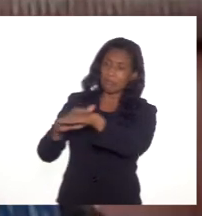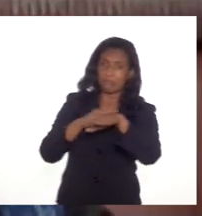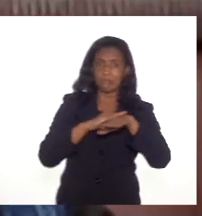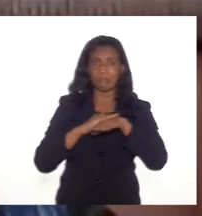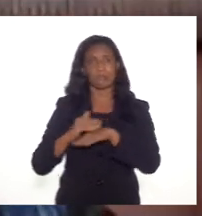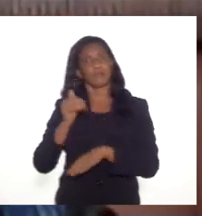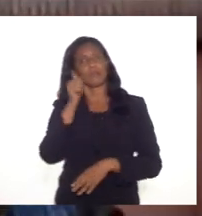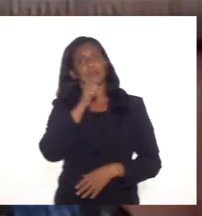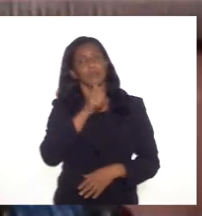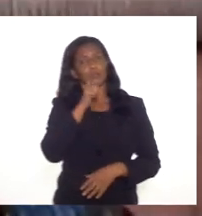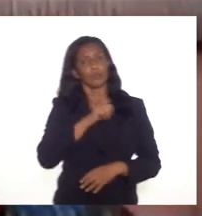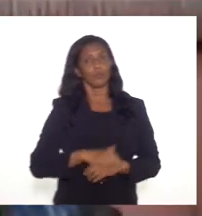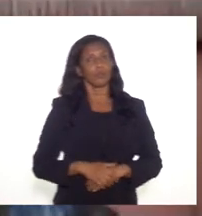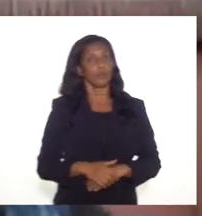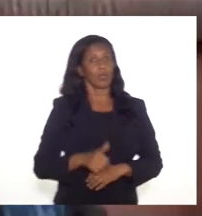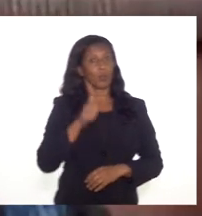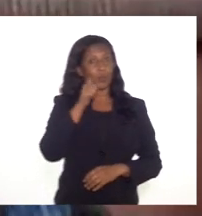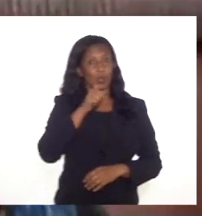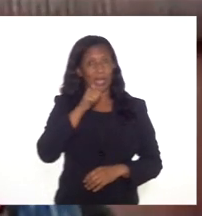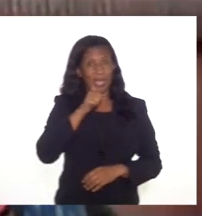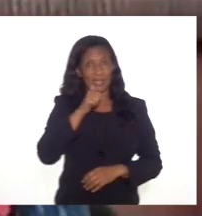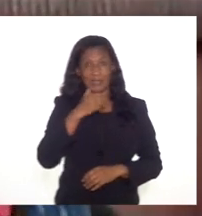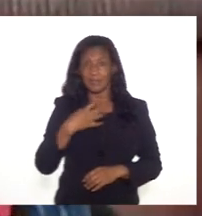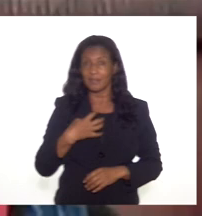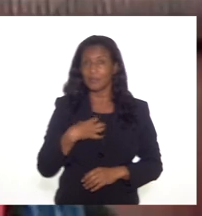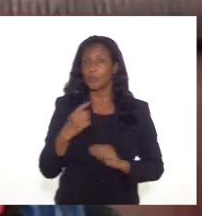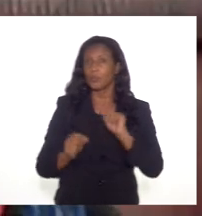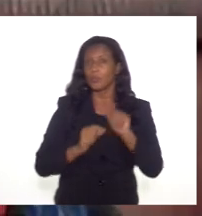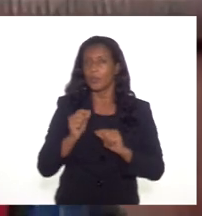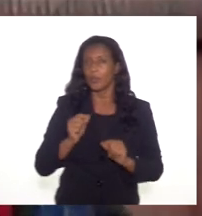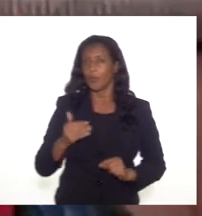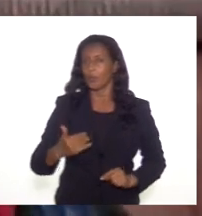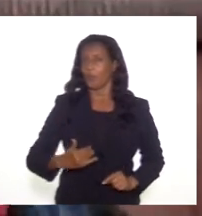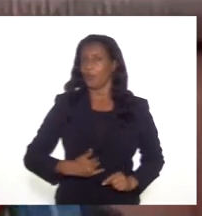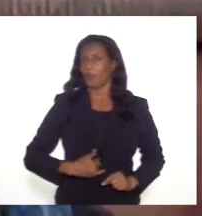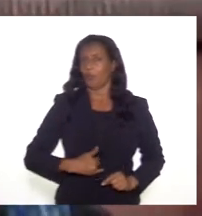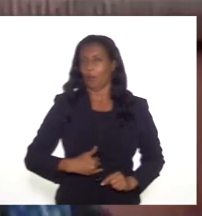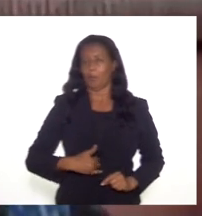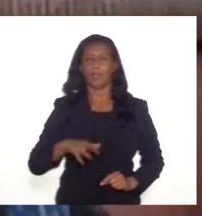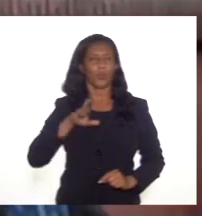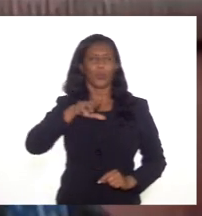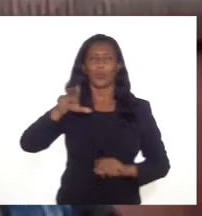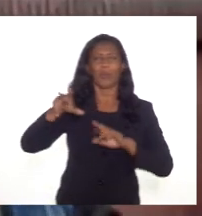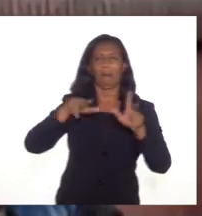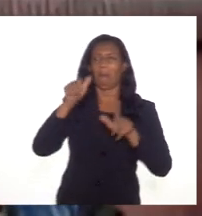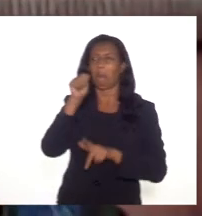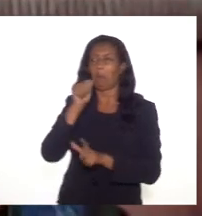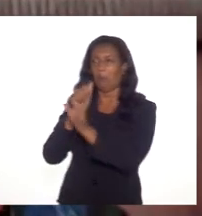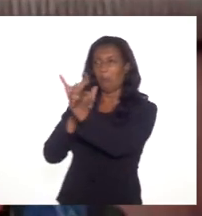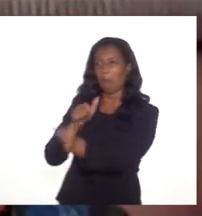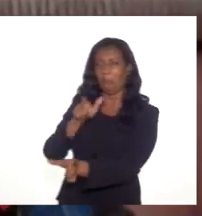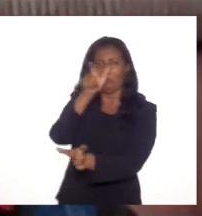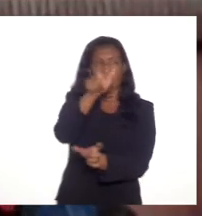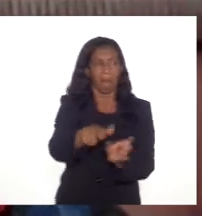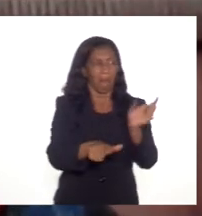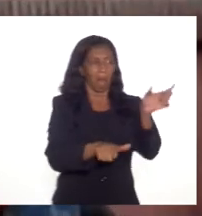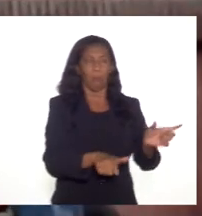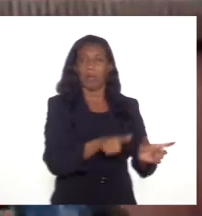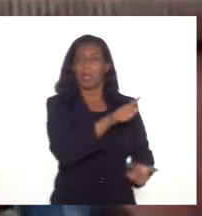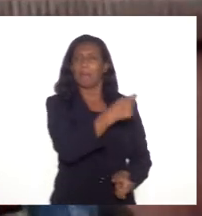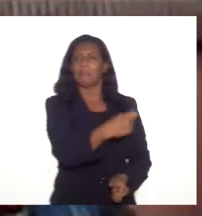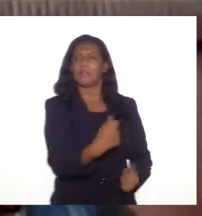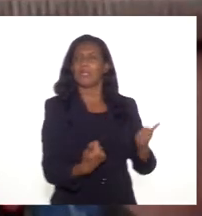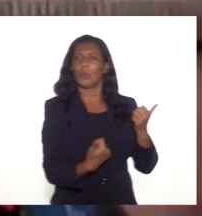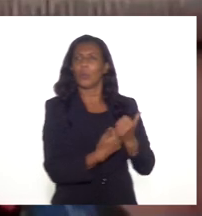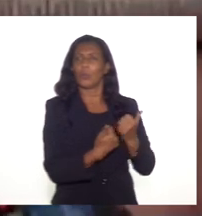mulheres que estão com fome. Não são quaisquer mulheres. Mulheres que esperam auxílio